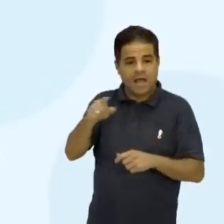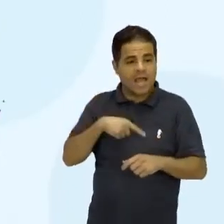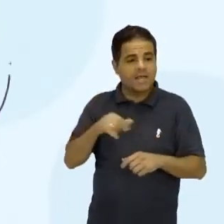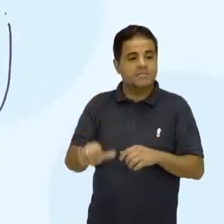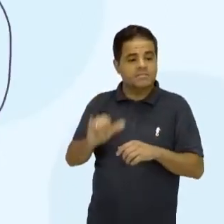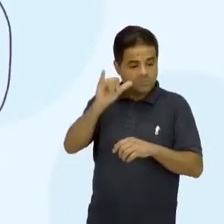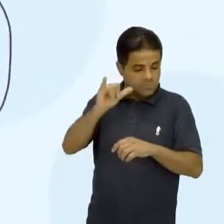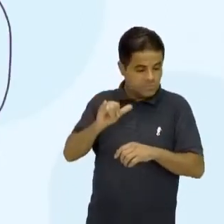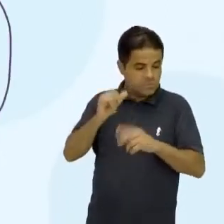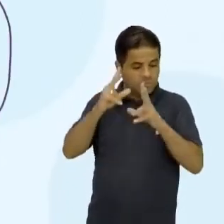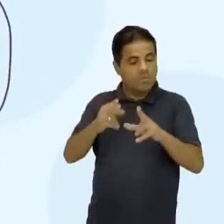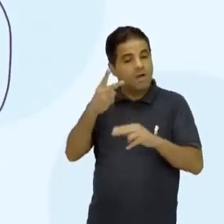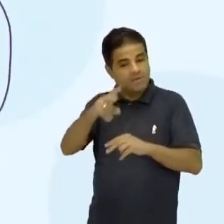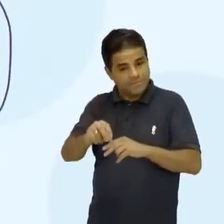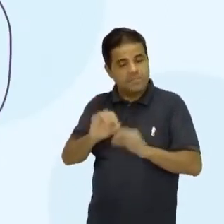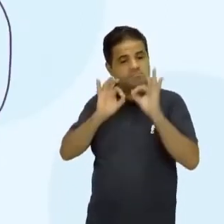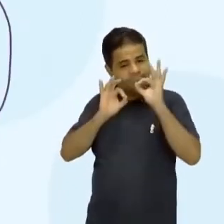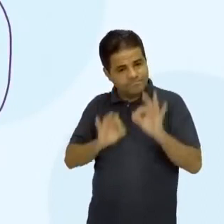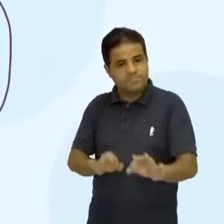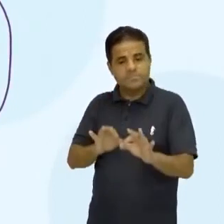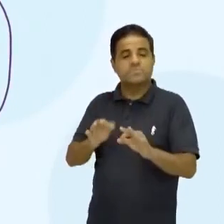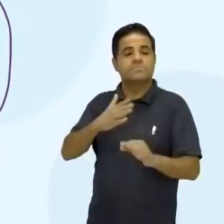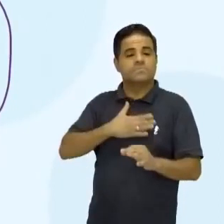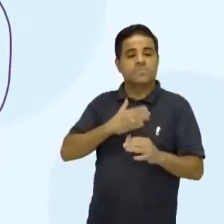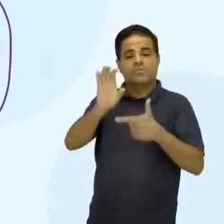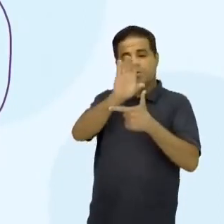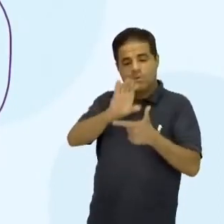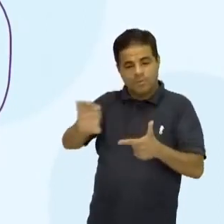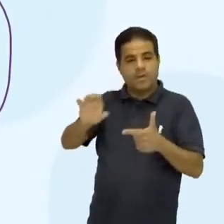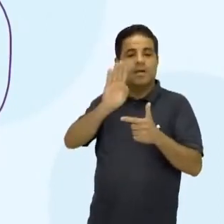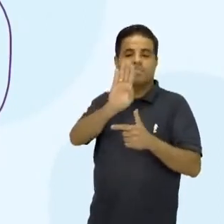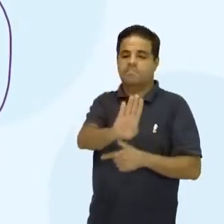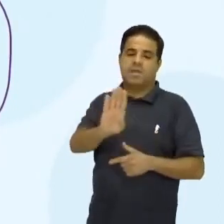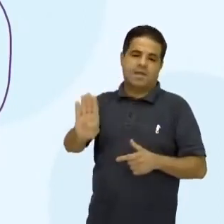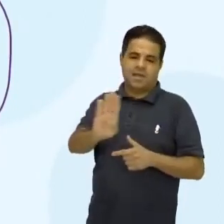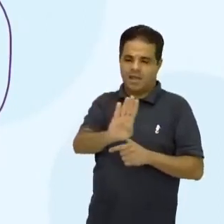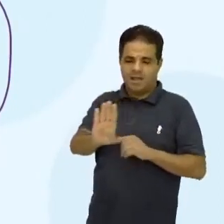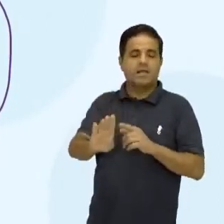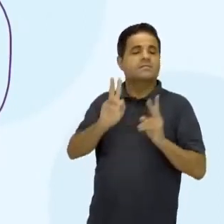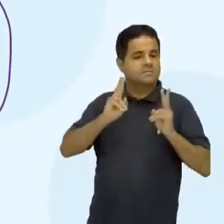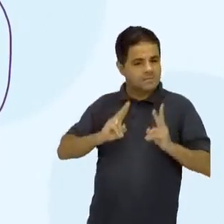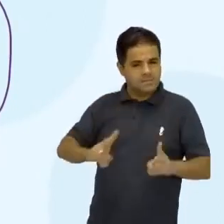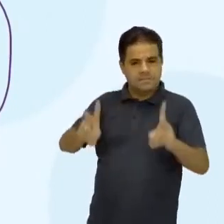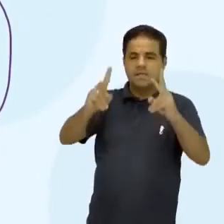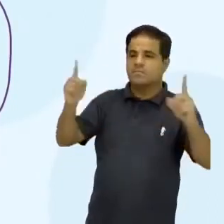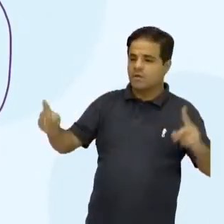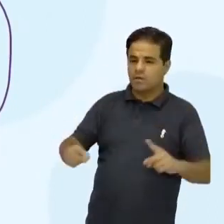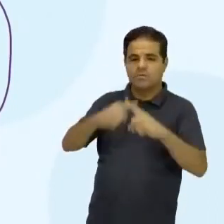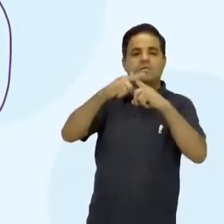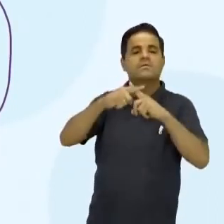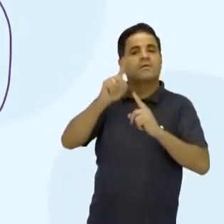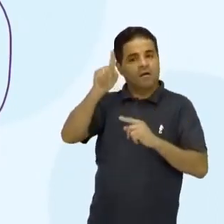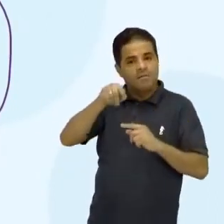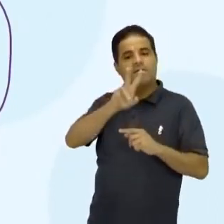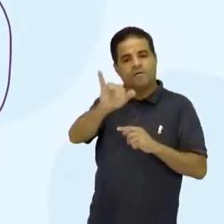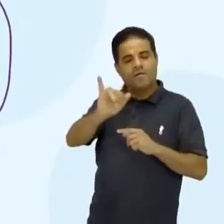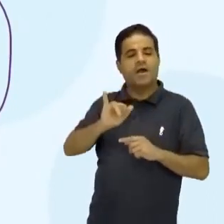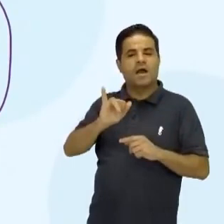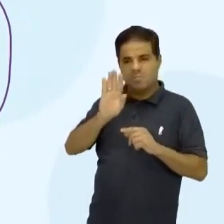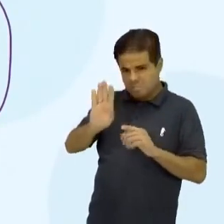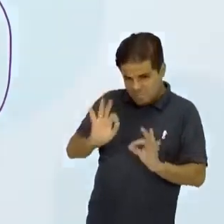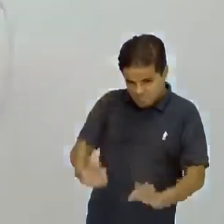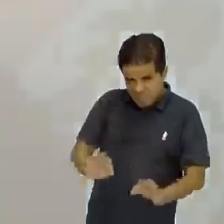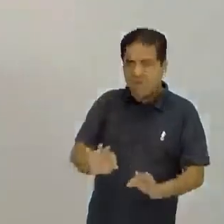y igual a 20 é exatamente meu coeficiente b. Então, sempre quando ela vai cruzar o eixo y, vai ser no coeficiente